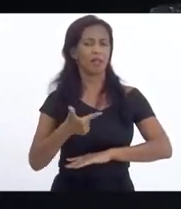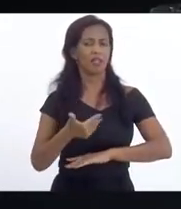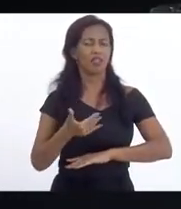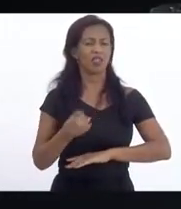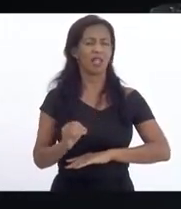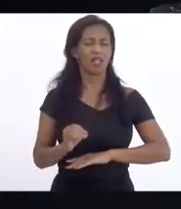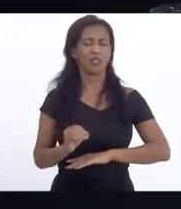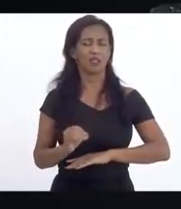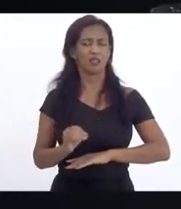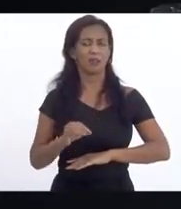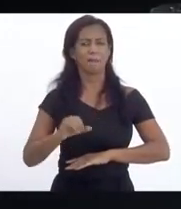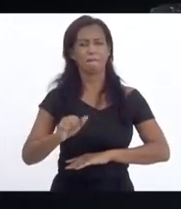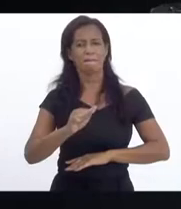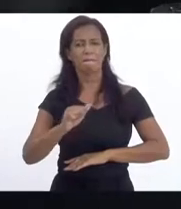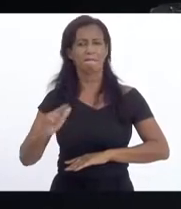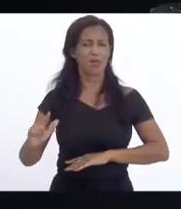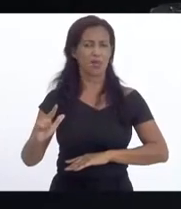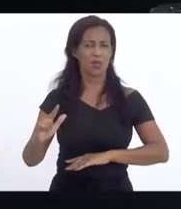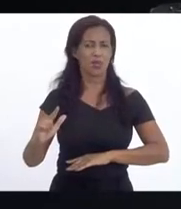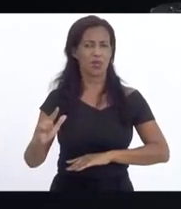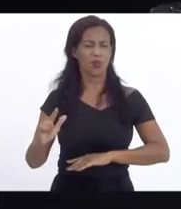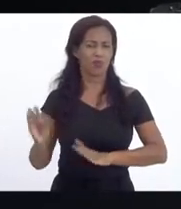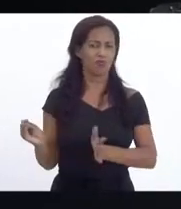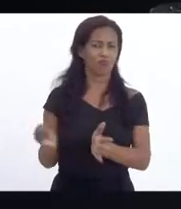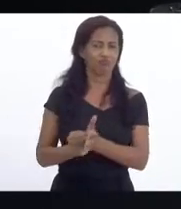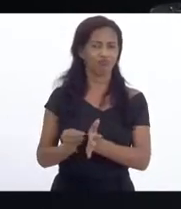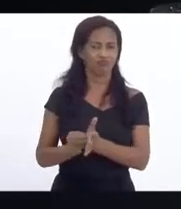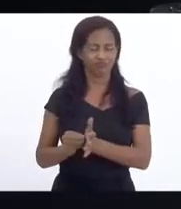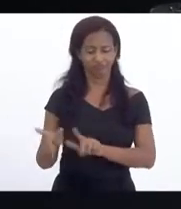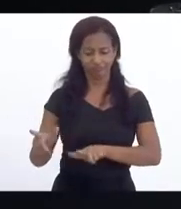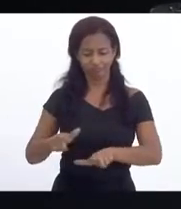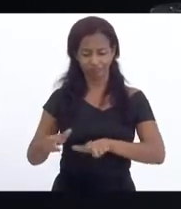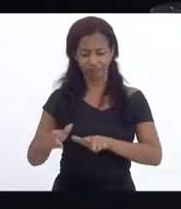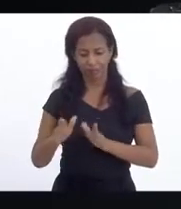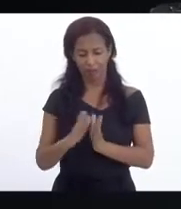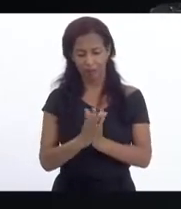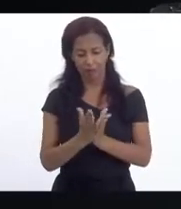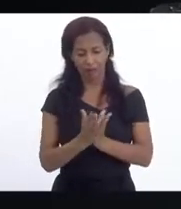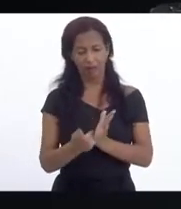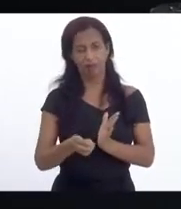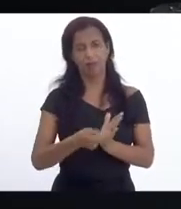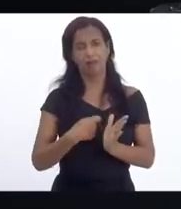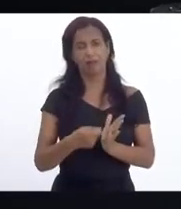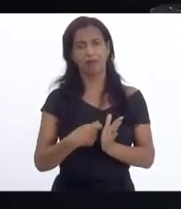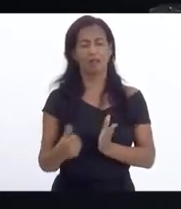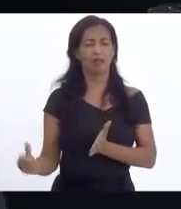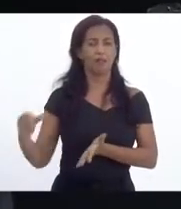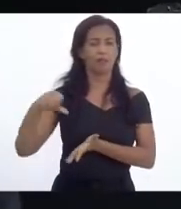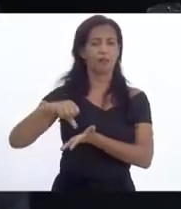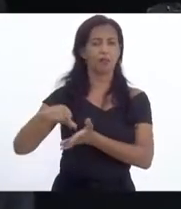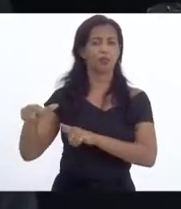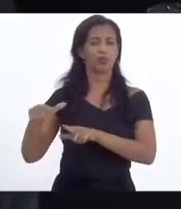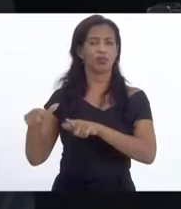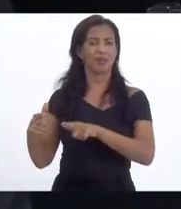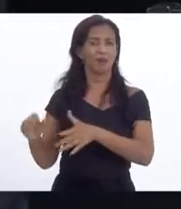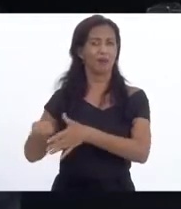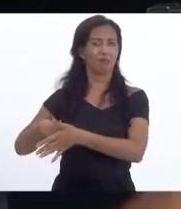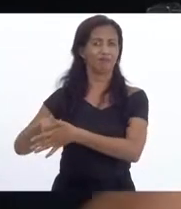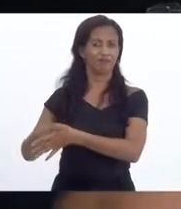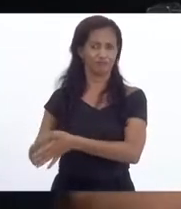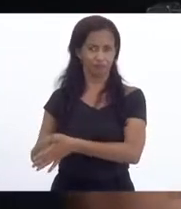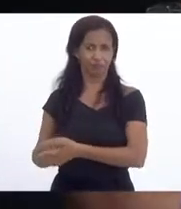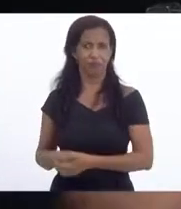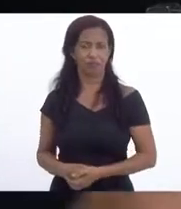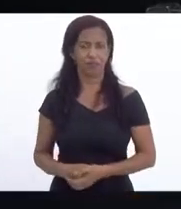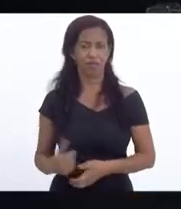10 mil desempregos de carteiras assinadas e postos de trabalho que foram fechados.